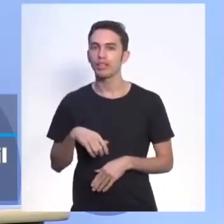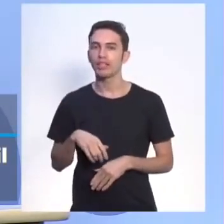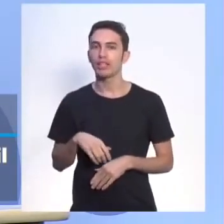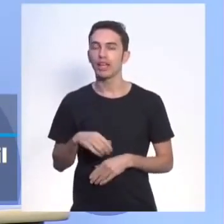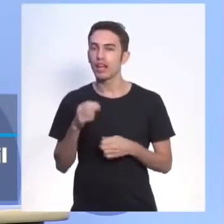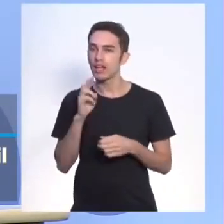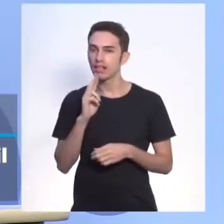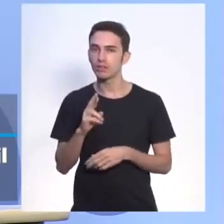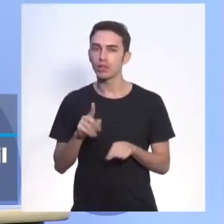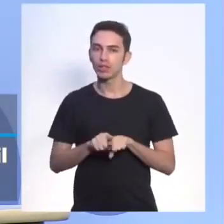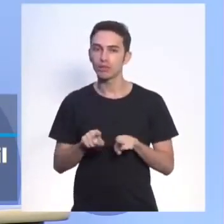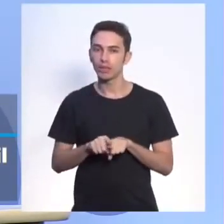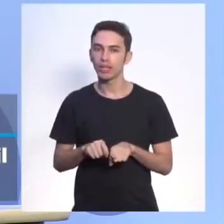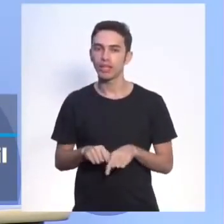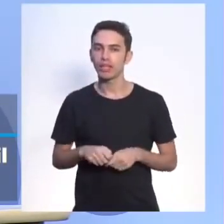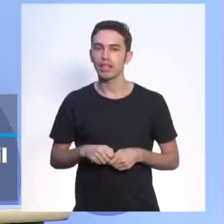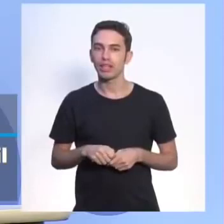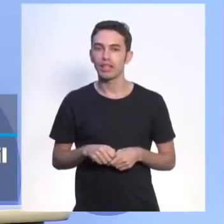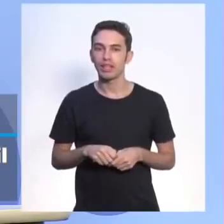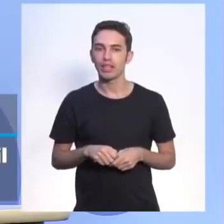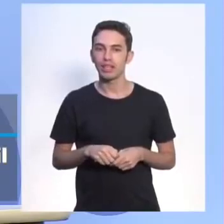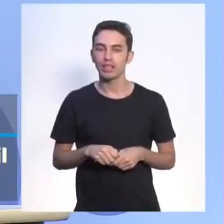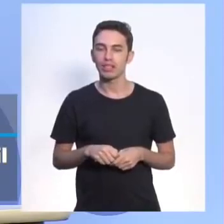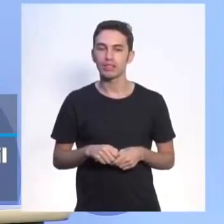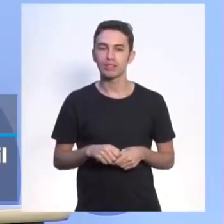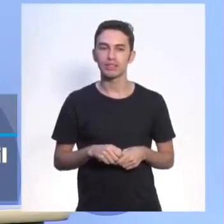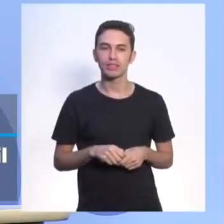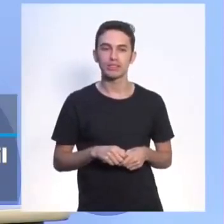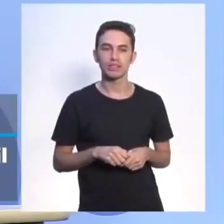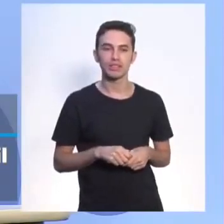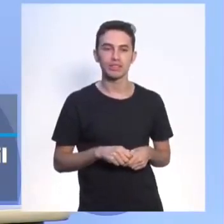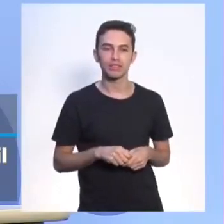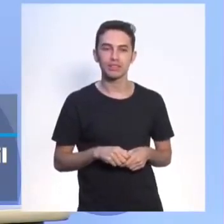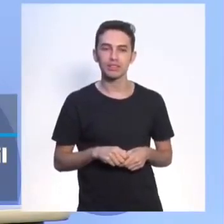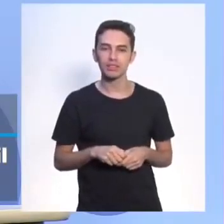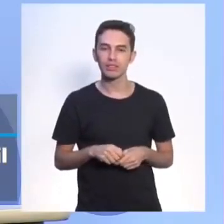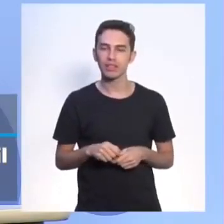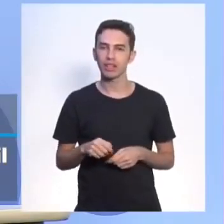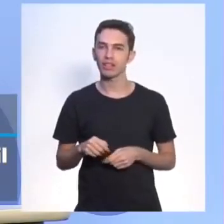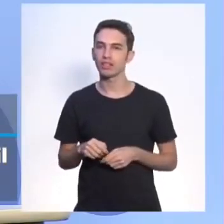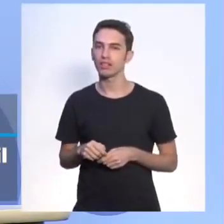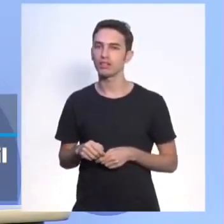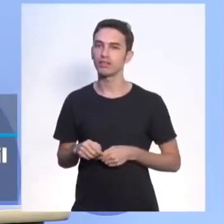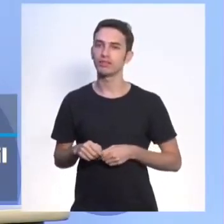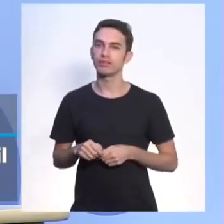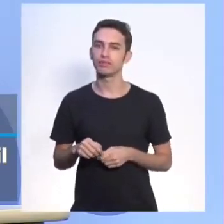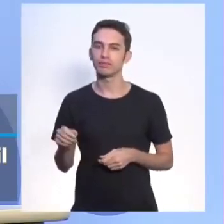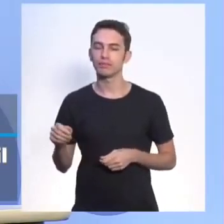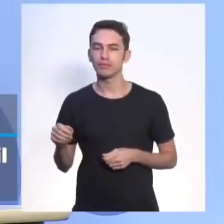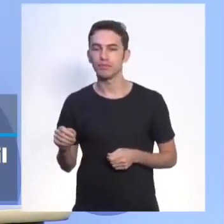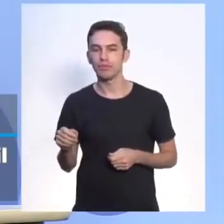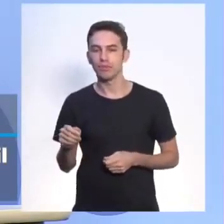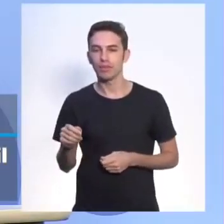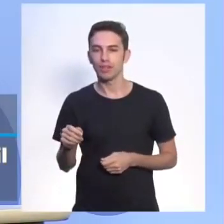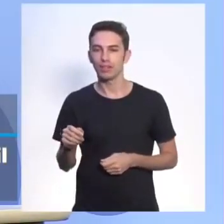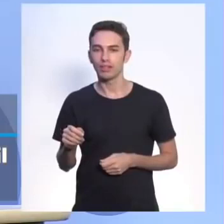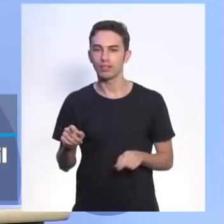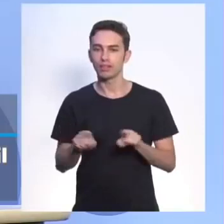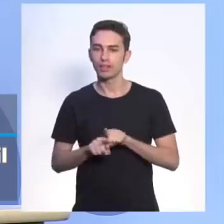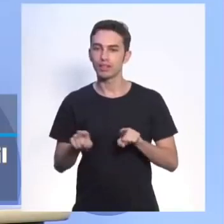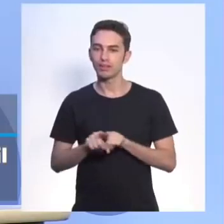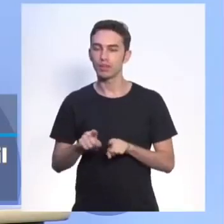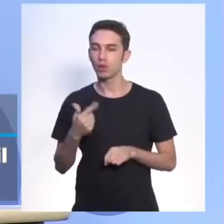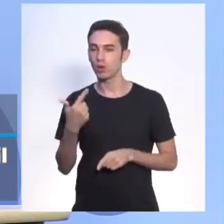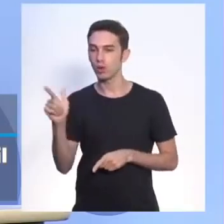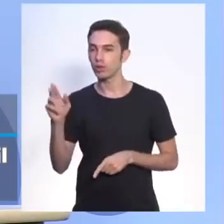Maximiano, está colocando aqui, transcrevendo a resposta do Davi. Vamos ver outra resposta aqui que os